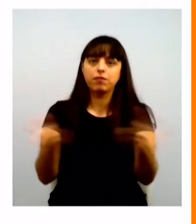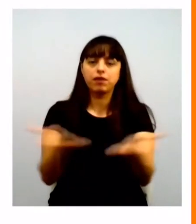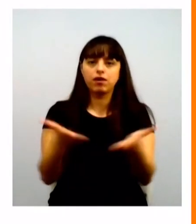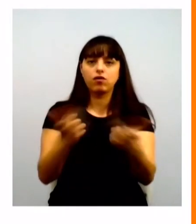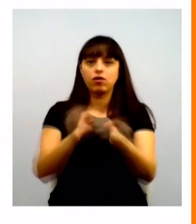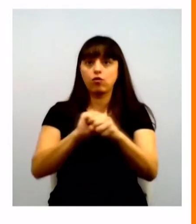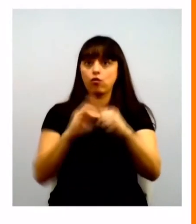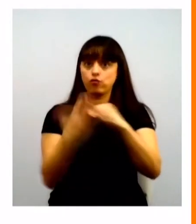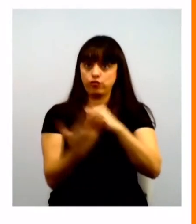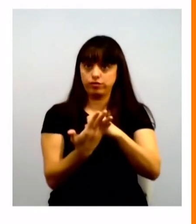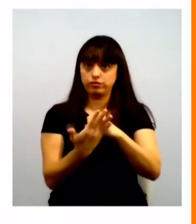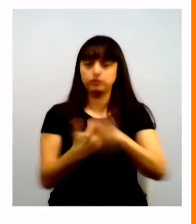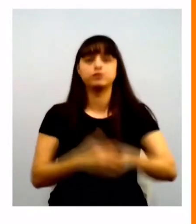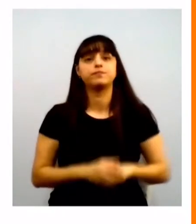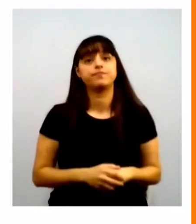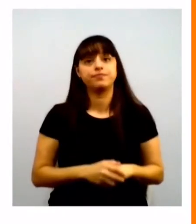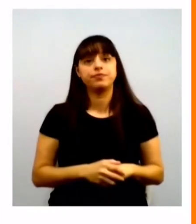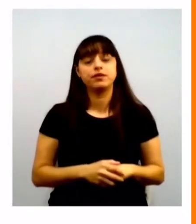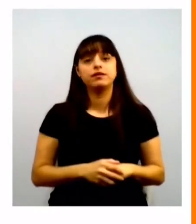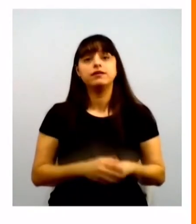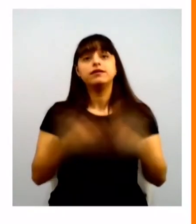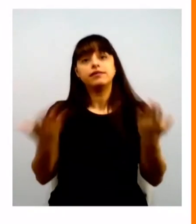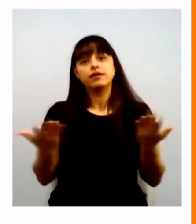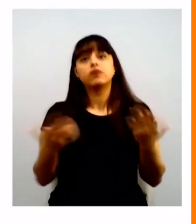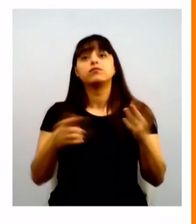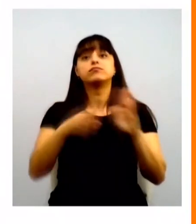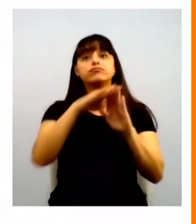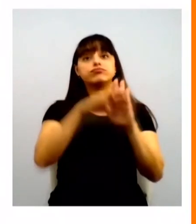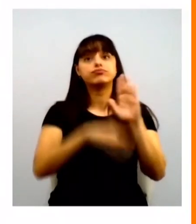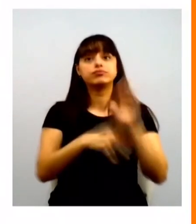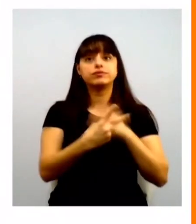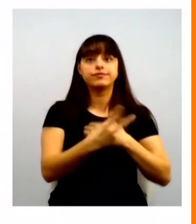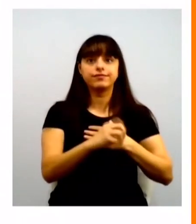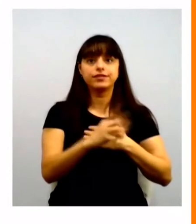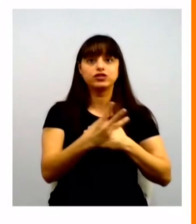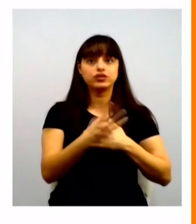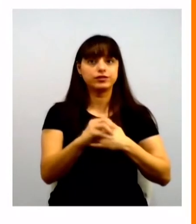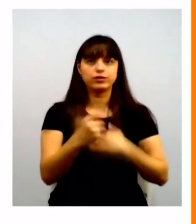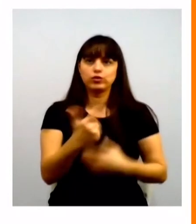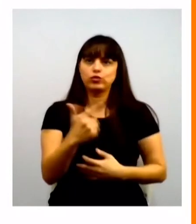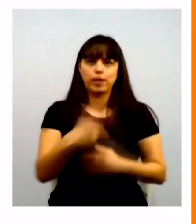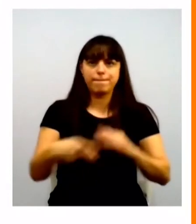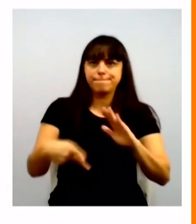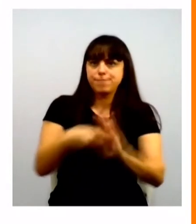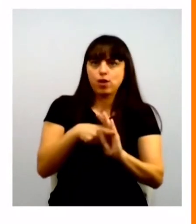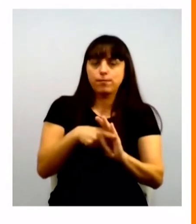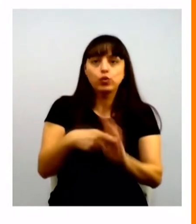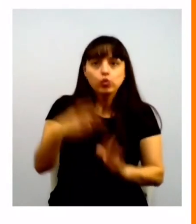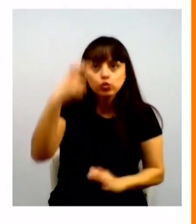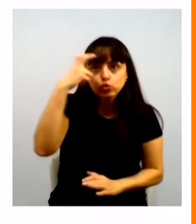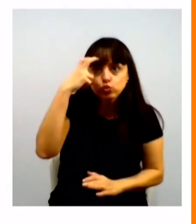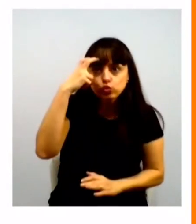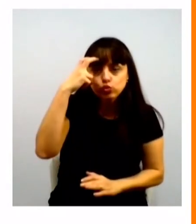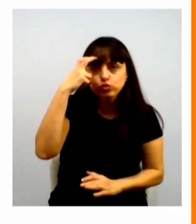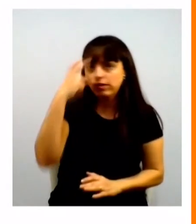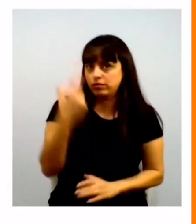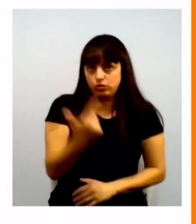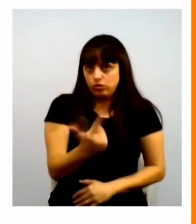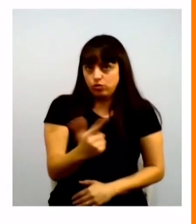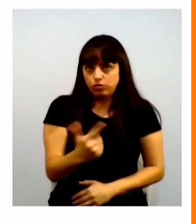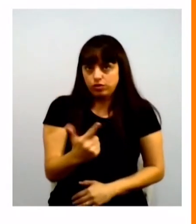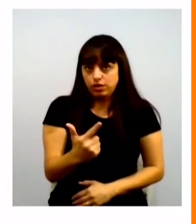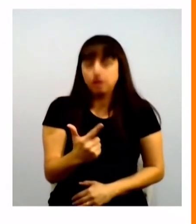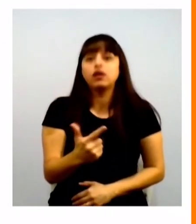na Agenda 2030 não há um objetivo específico de cultura, como já hemos dito, nós